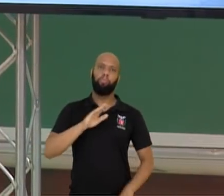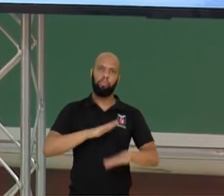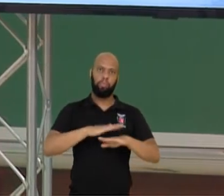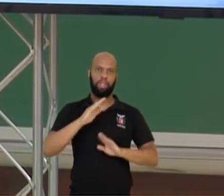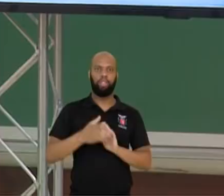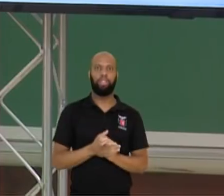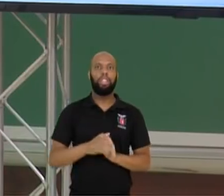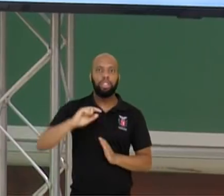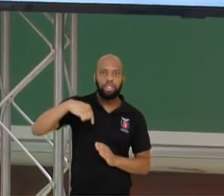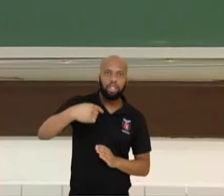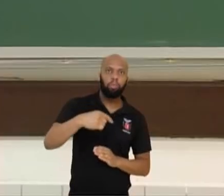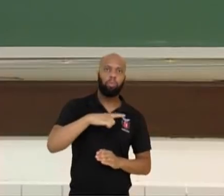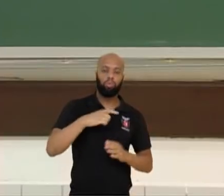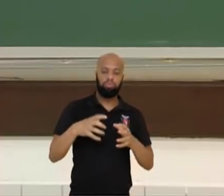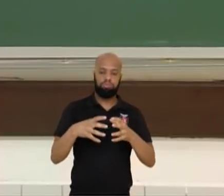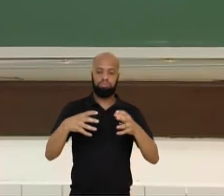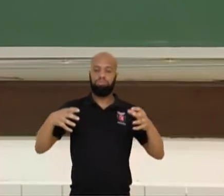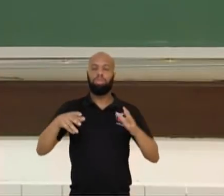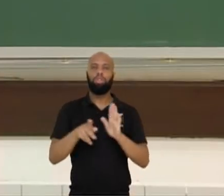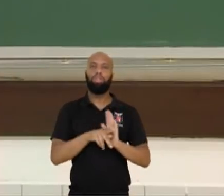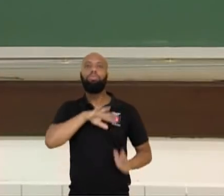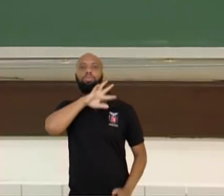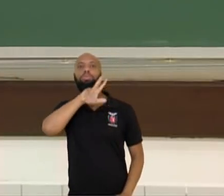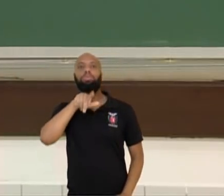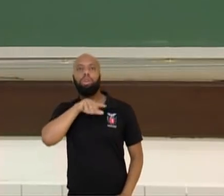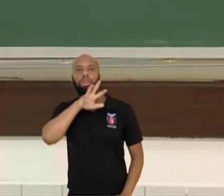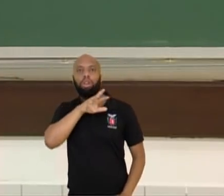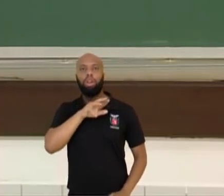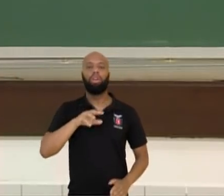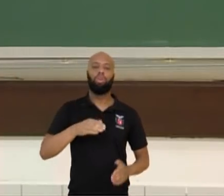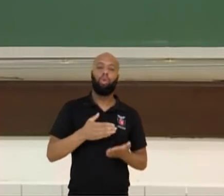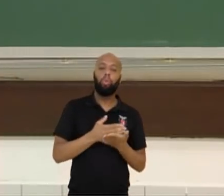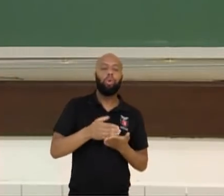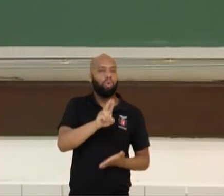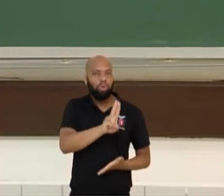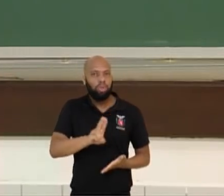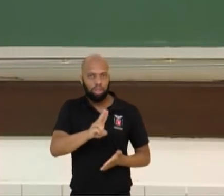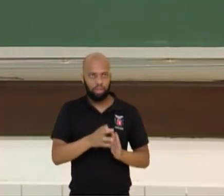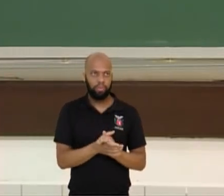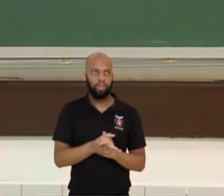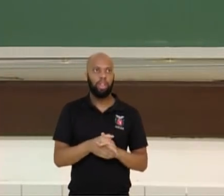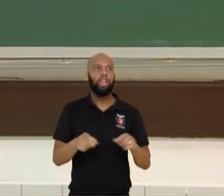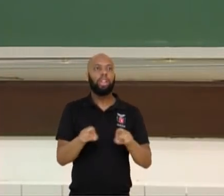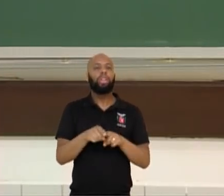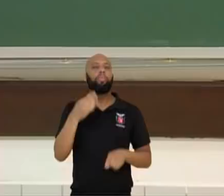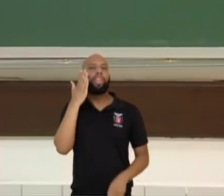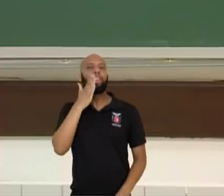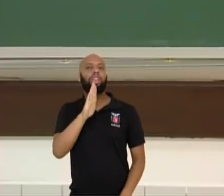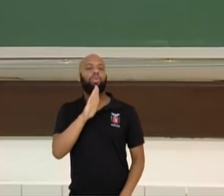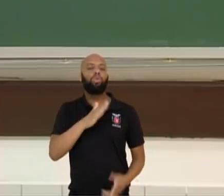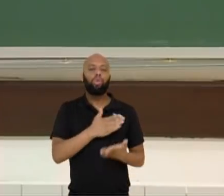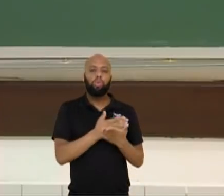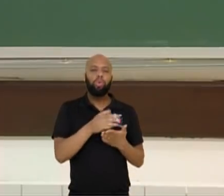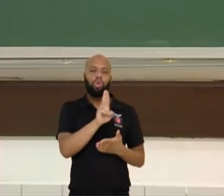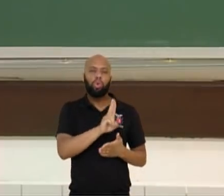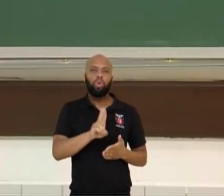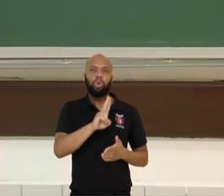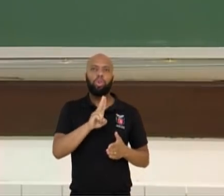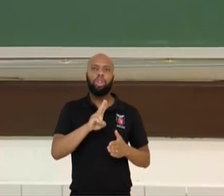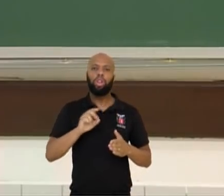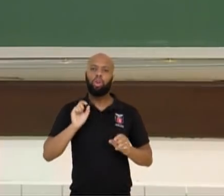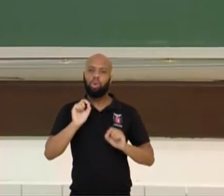um pouco da força do uso da força animal, né? E começou ali em azulzinho, ó, o uso das rodas d'água